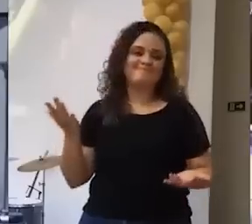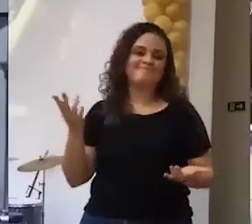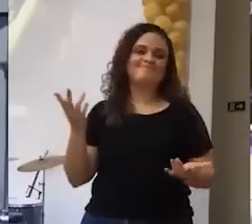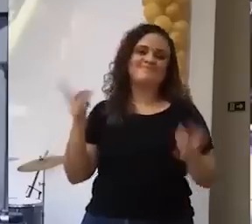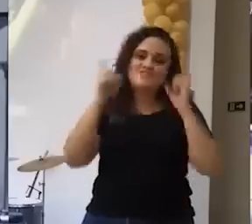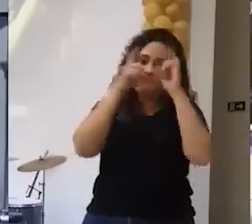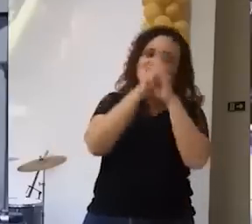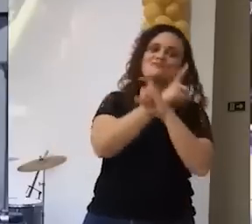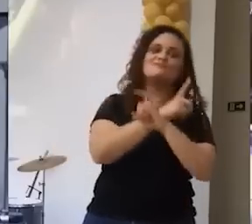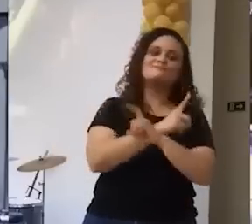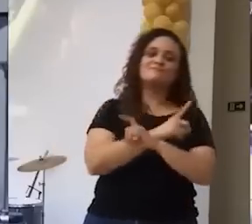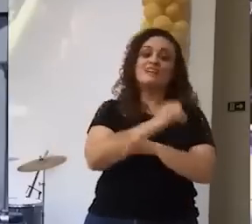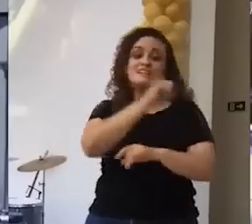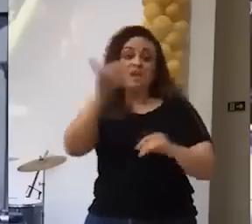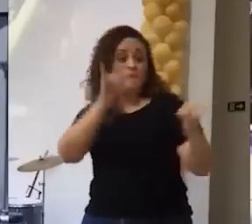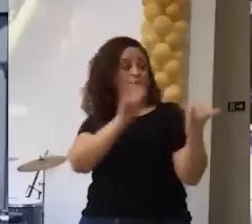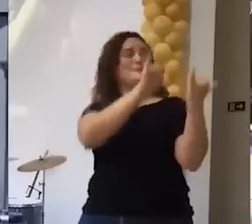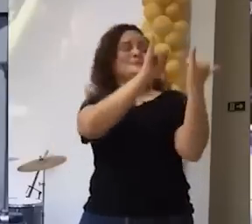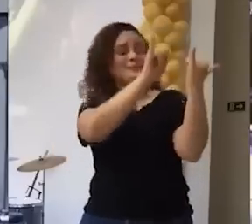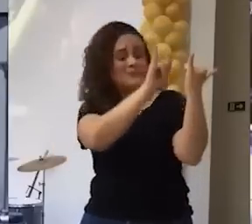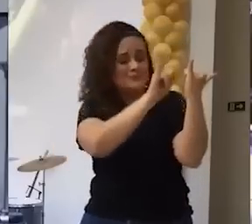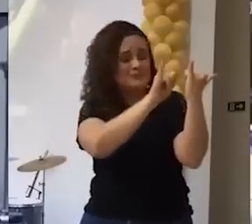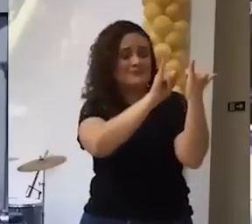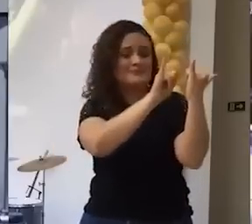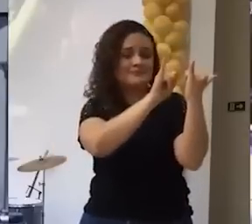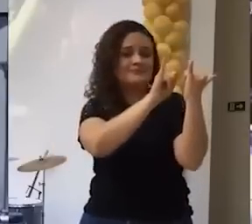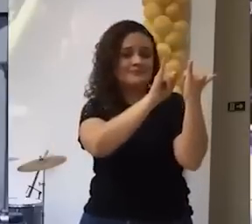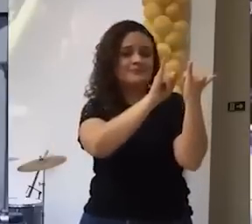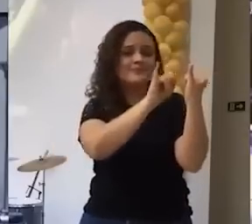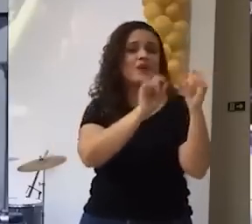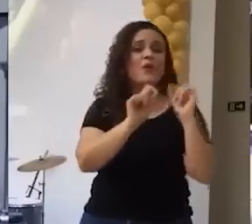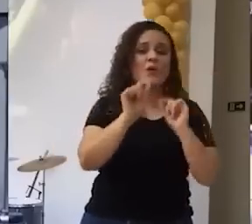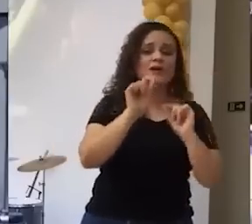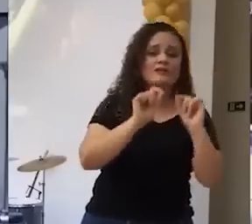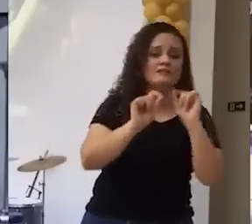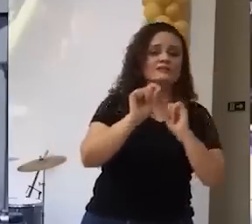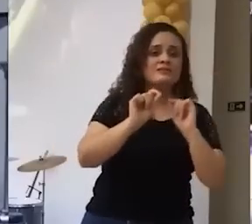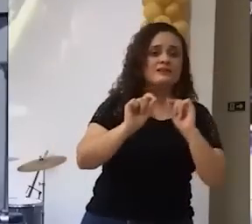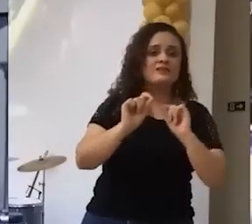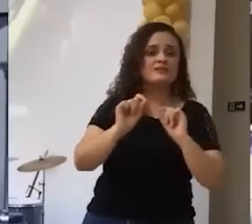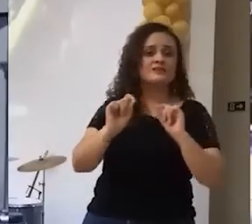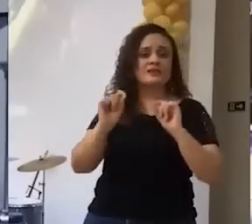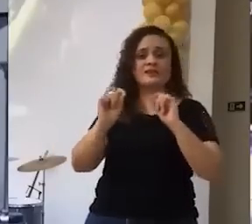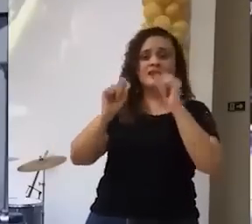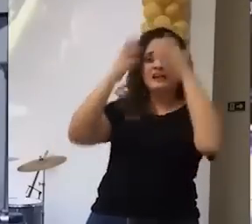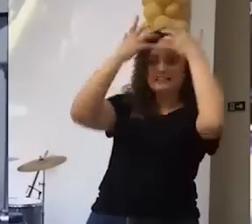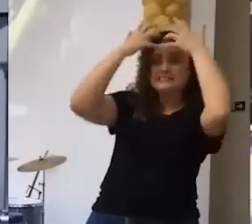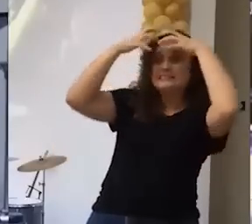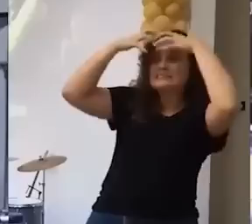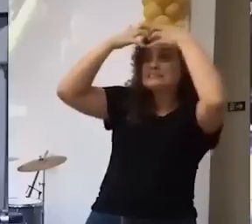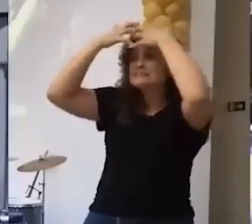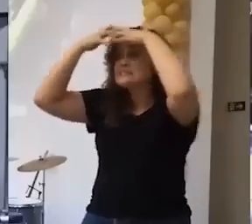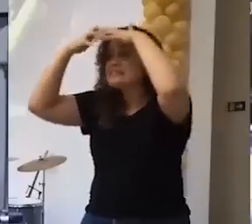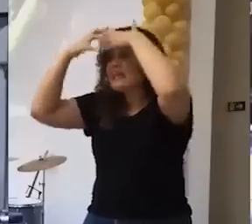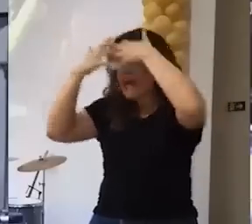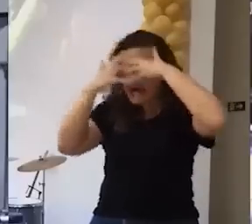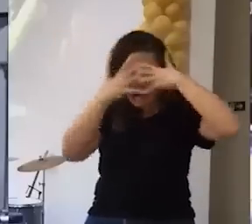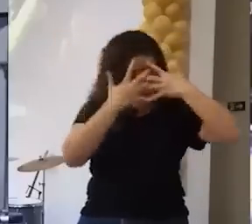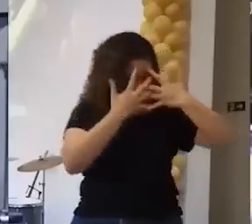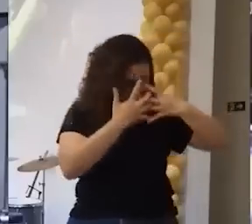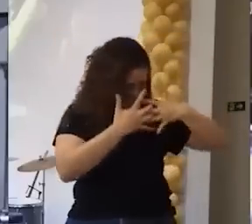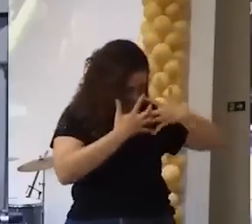Se você não perdoa, você entrega aos verdugos da consciência, aos flageladores da alma. Você não tem